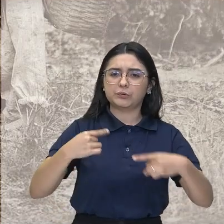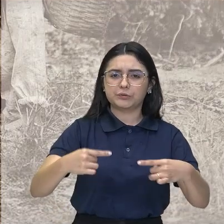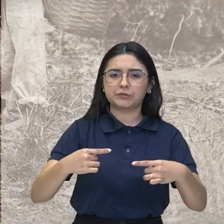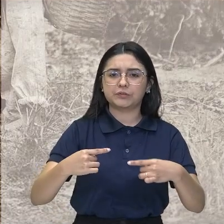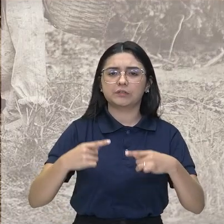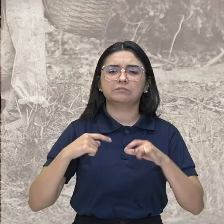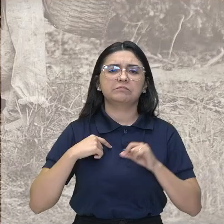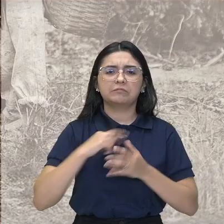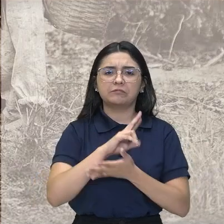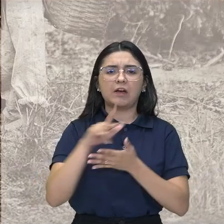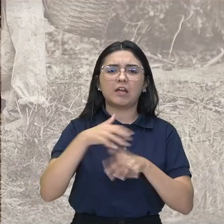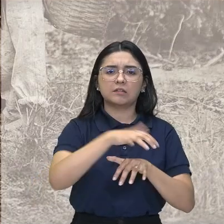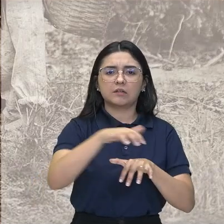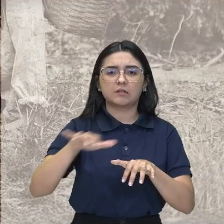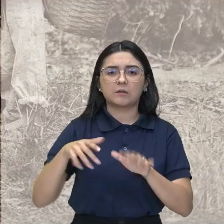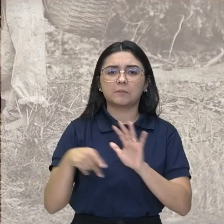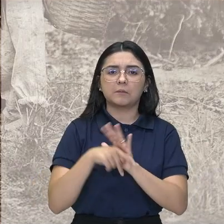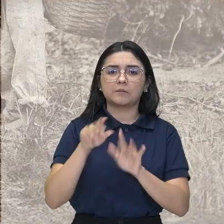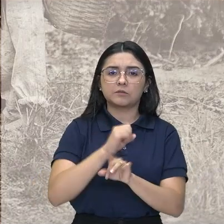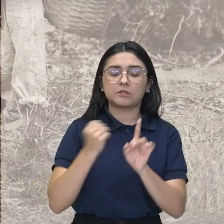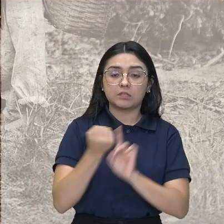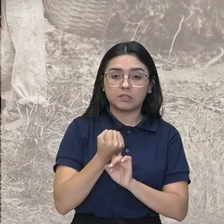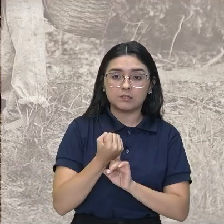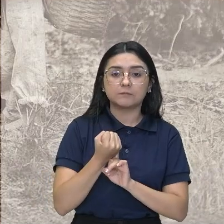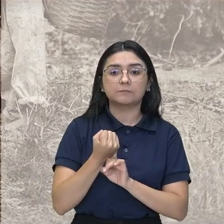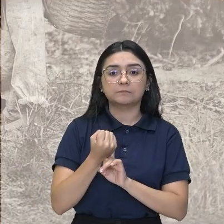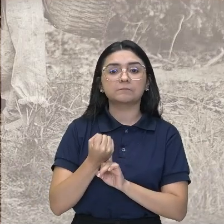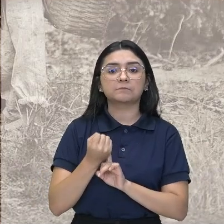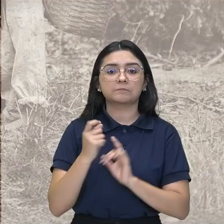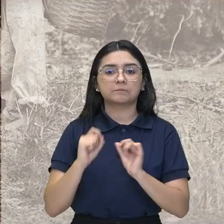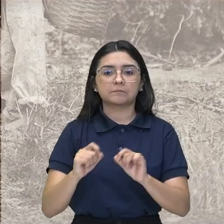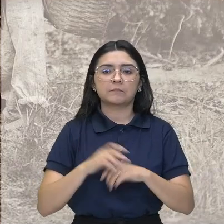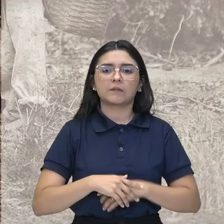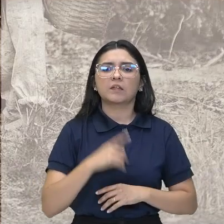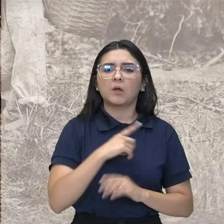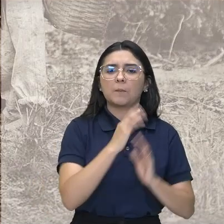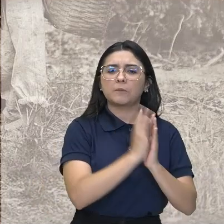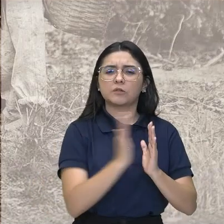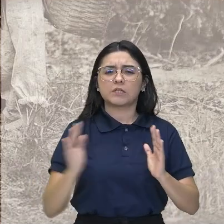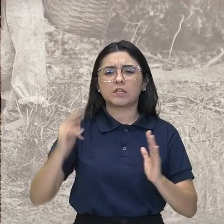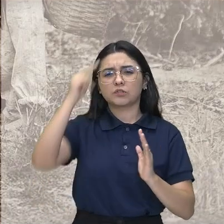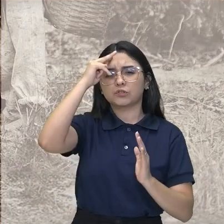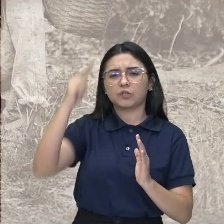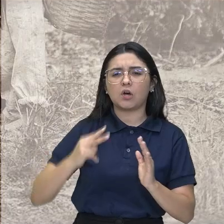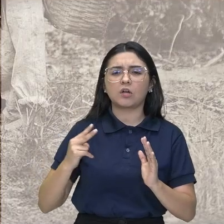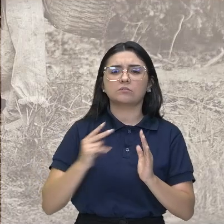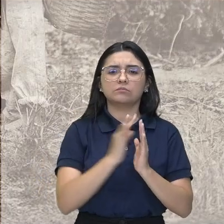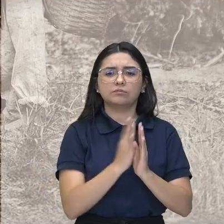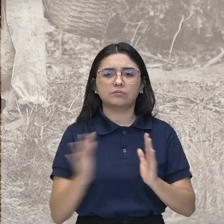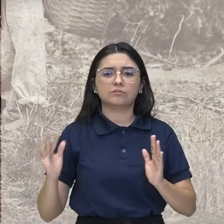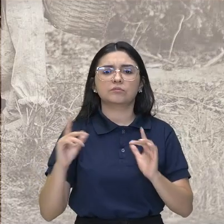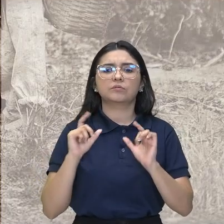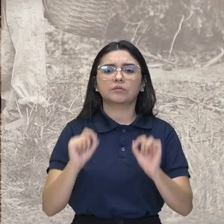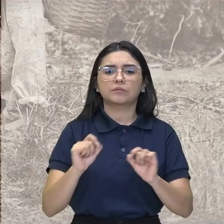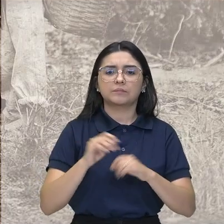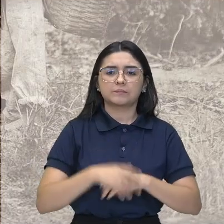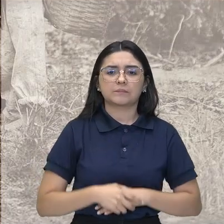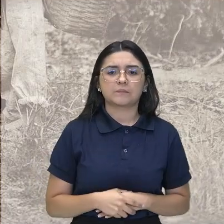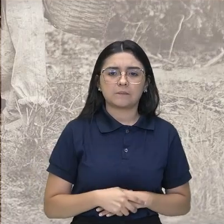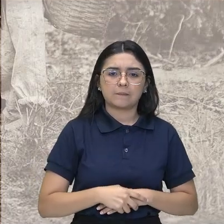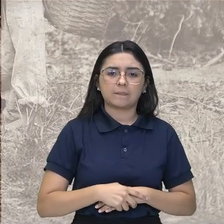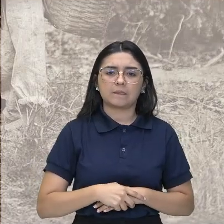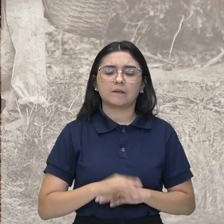diversos setores da nossa sociedade, remonta de um longo processo histórico que assinala o problema